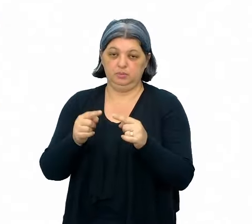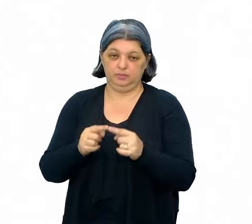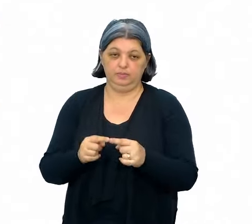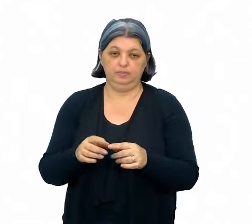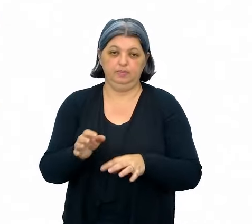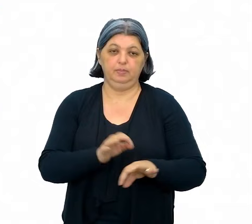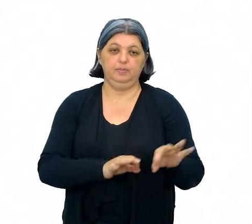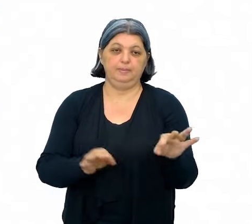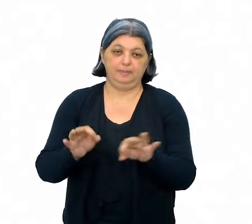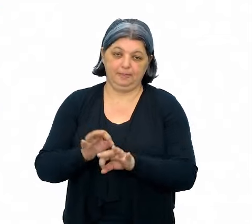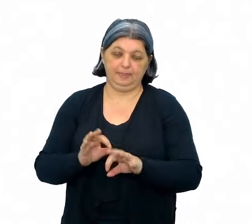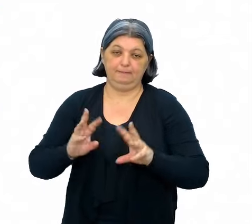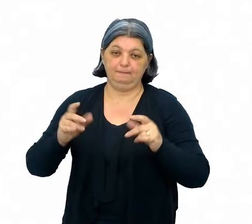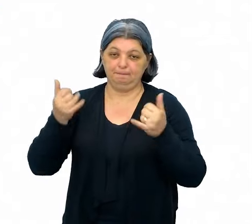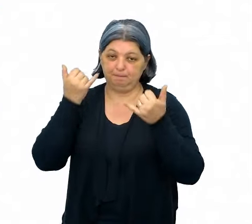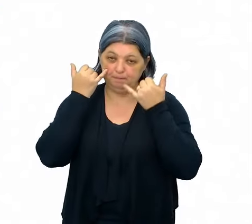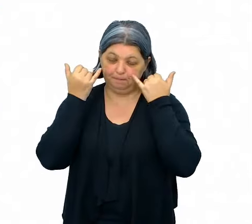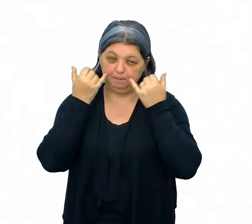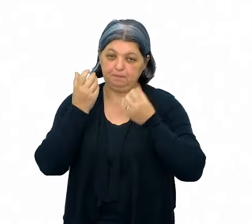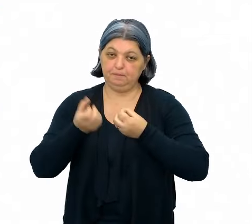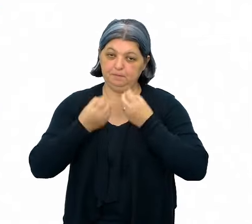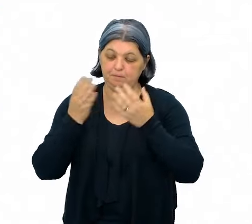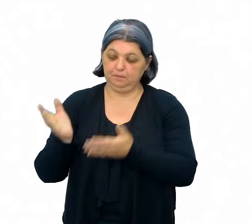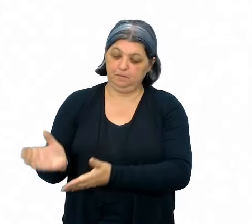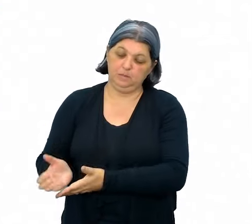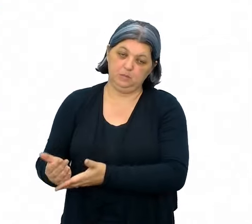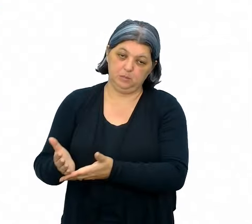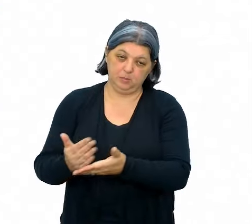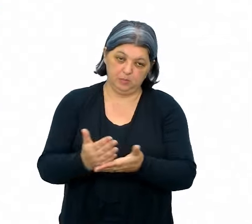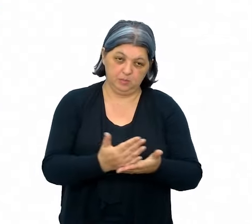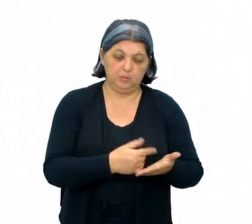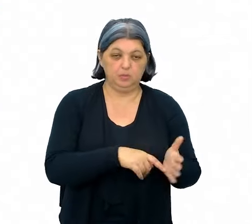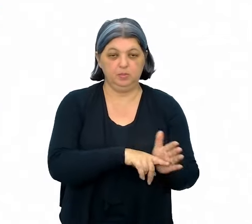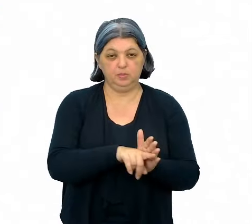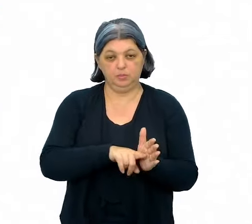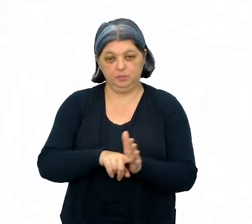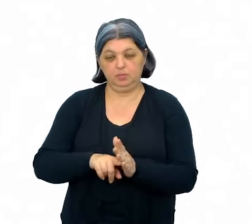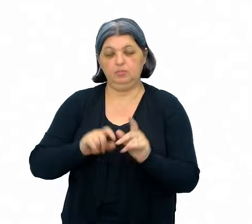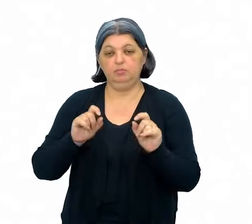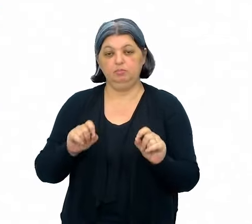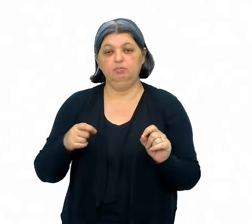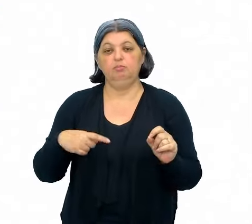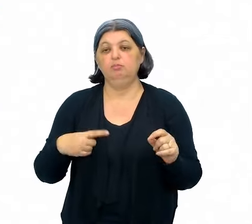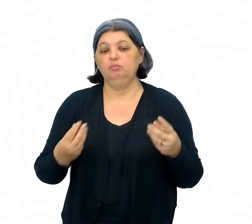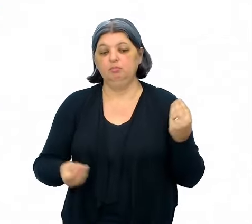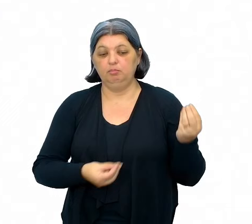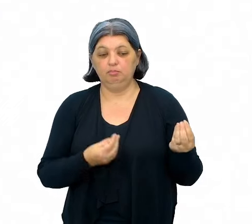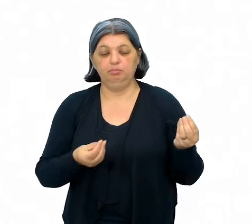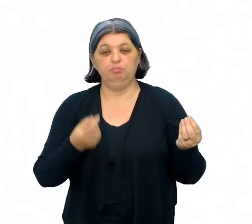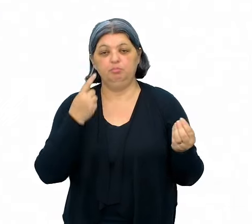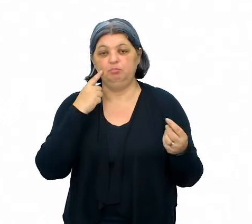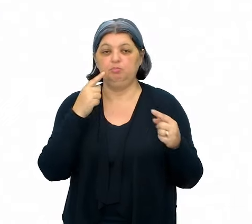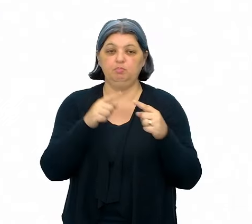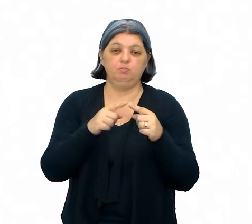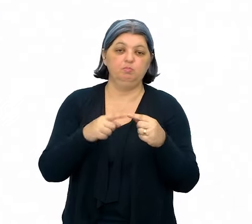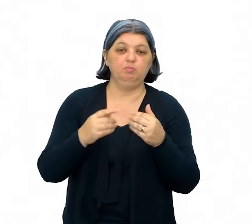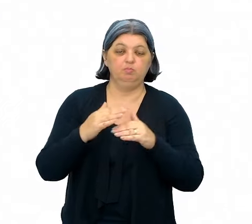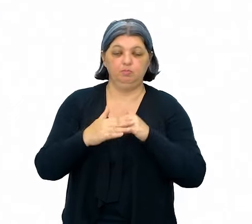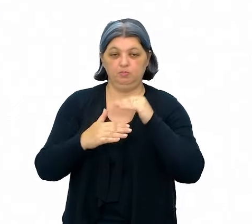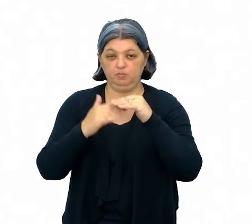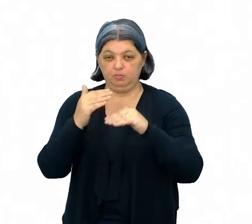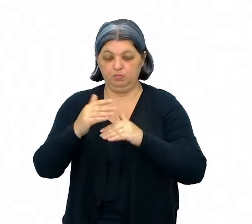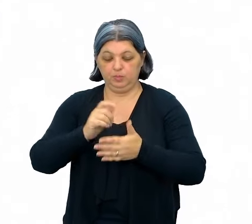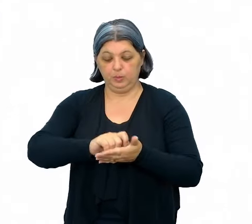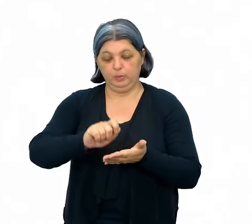os dados diagnósticos da turma a fim de verificarem como eles estão em termos da construção